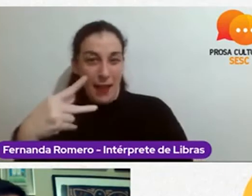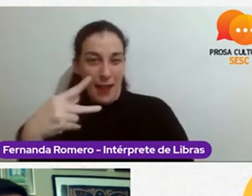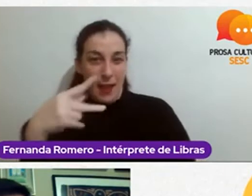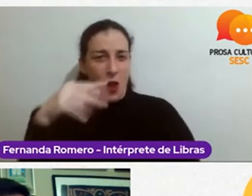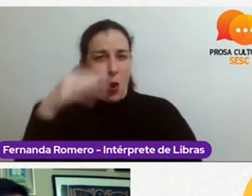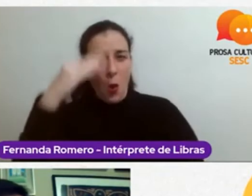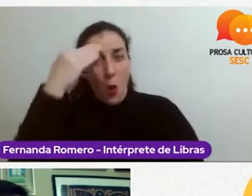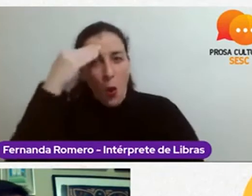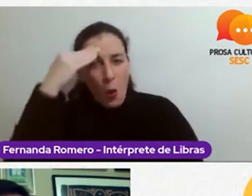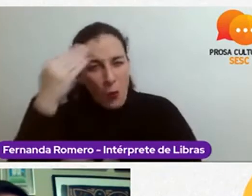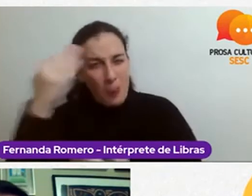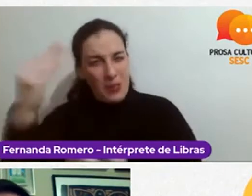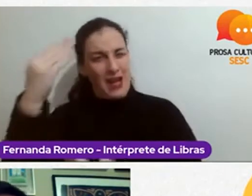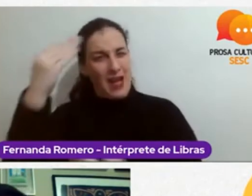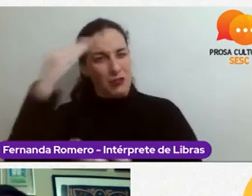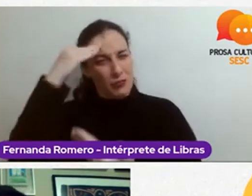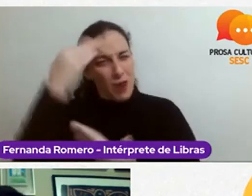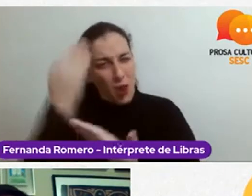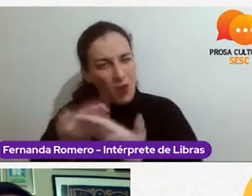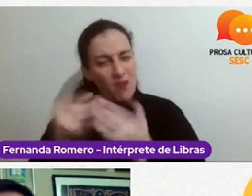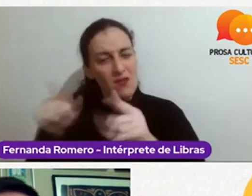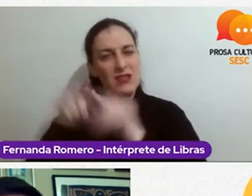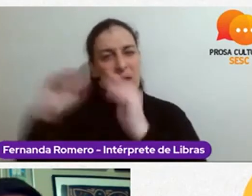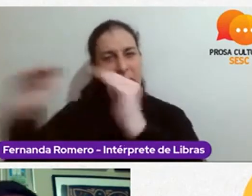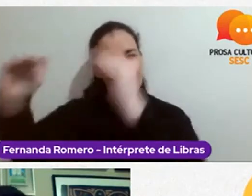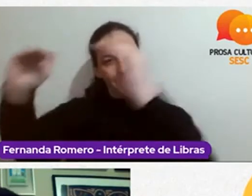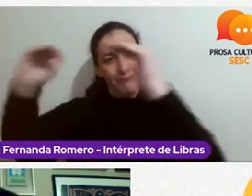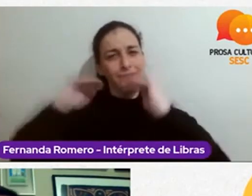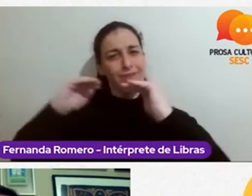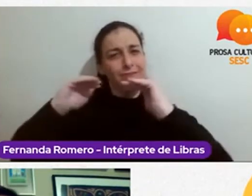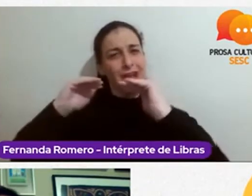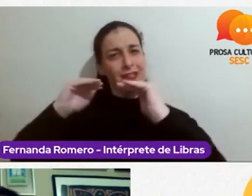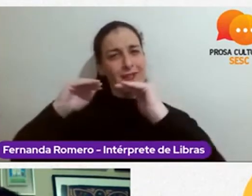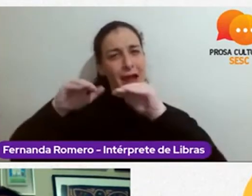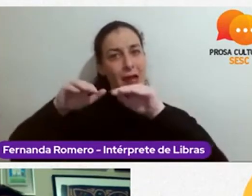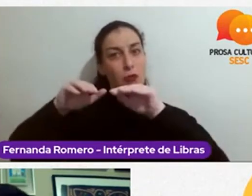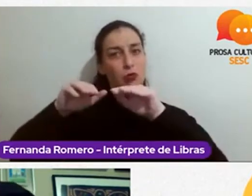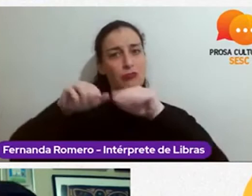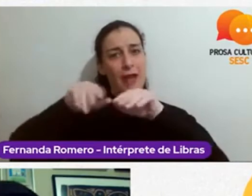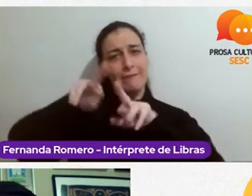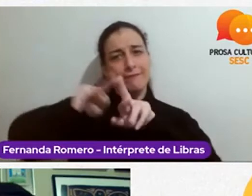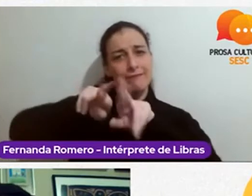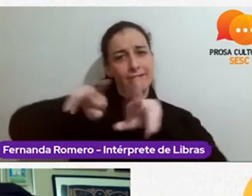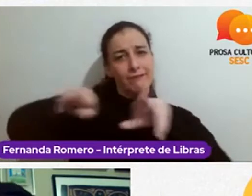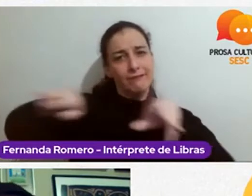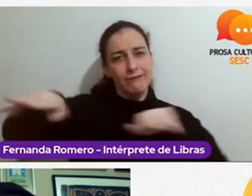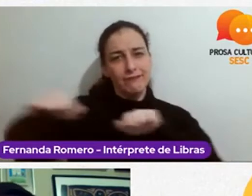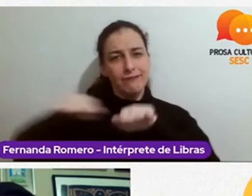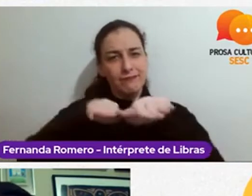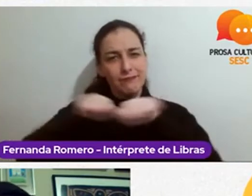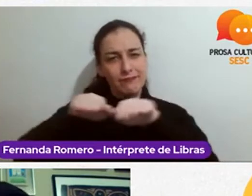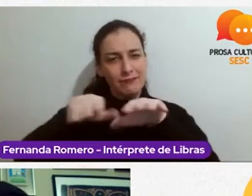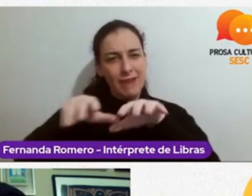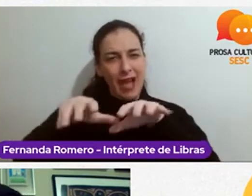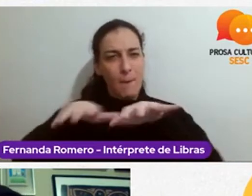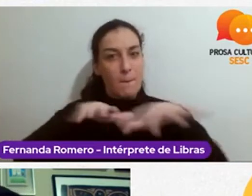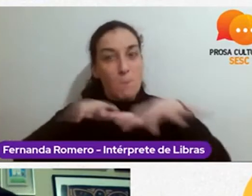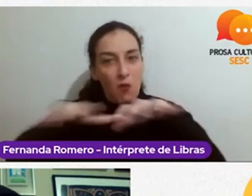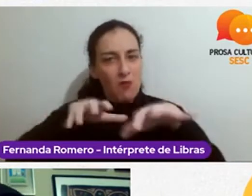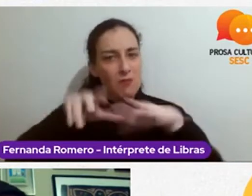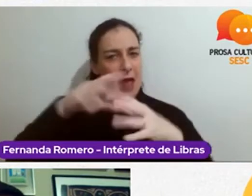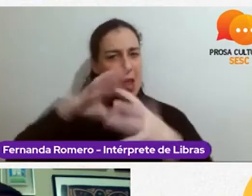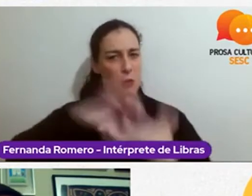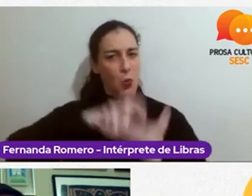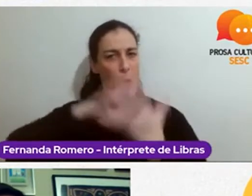confiança e pelo respeito que tem pelas diferentes manifestações artísticas, por essa pluralidade que o SESC desenvolve na área